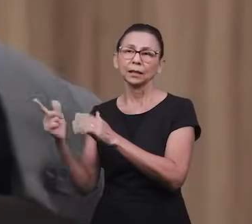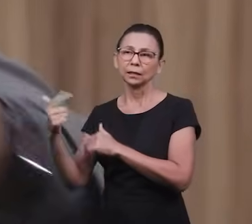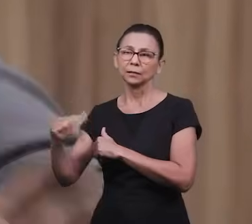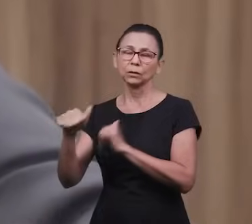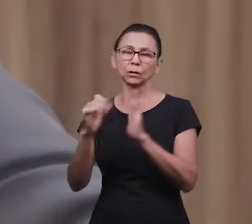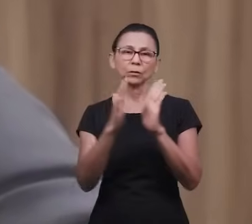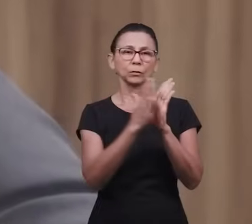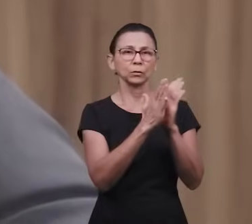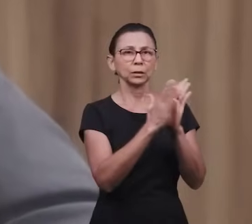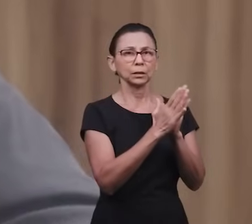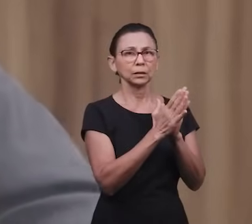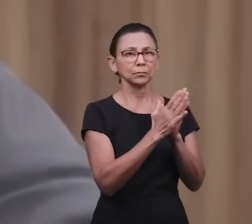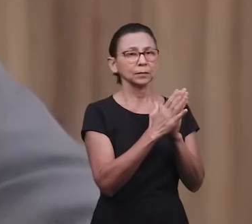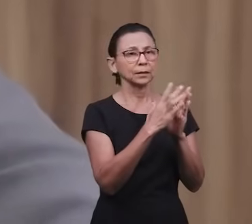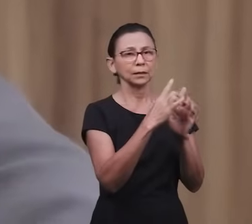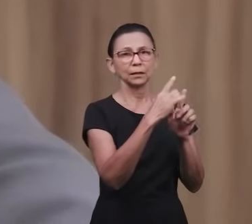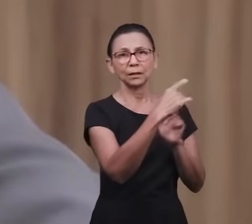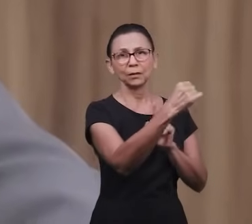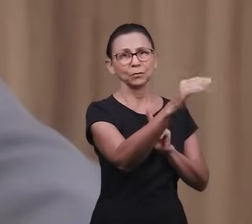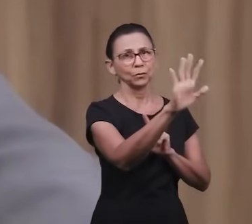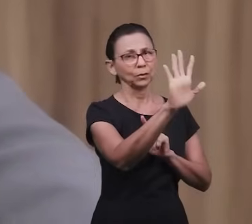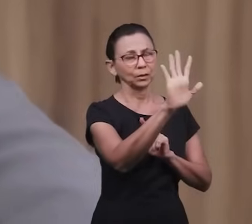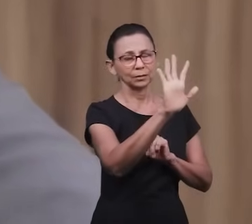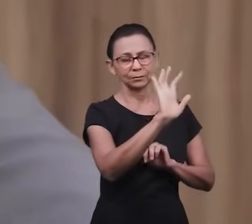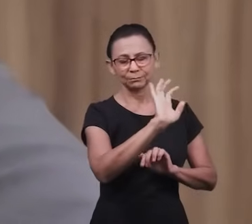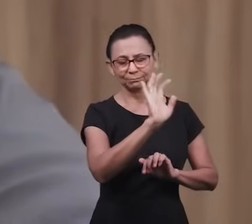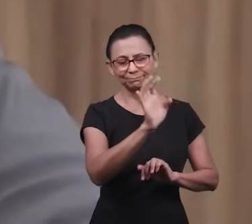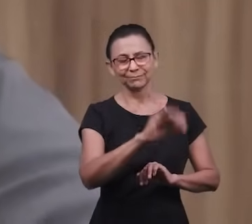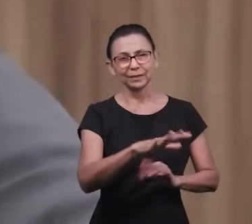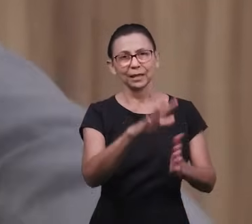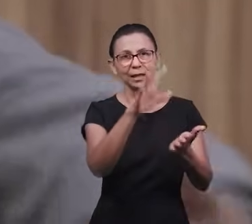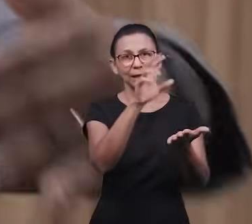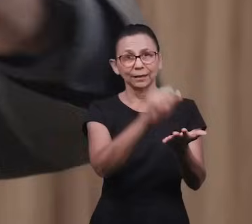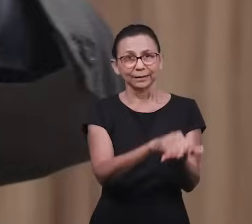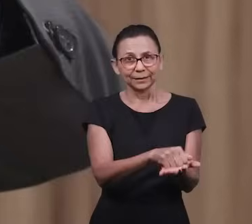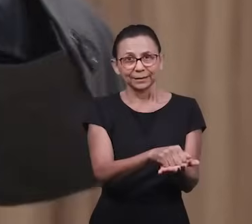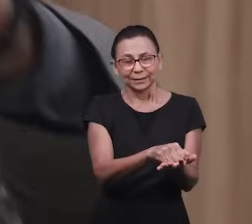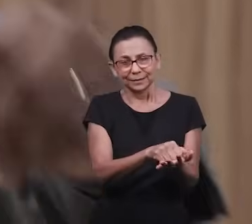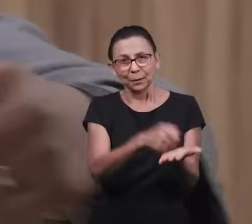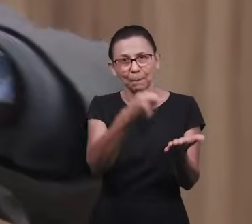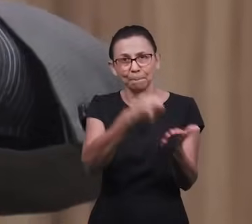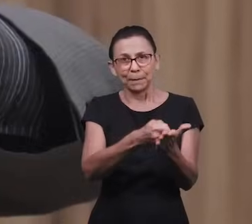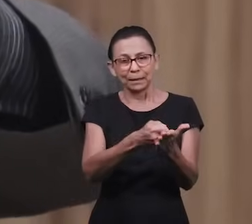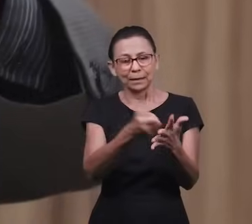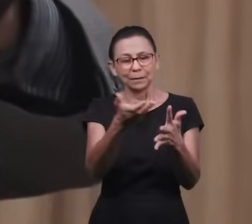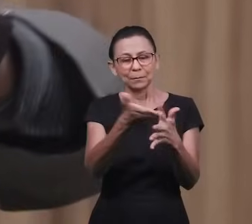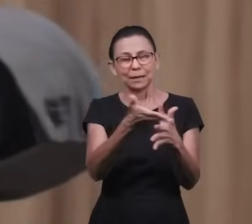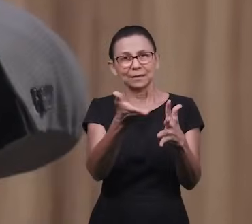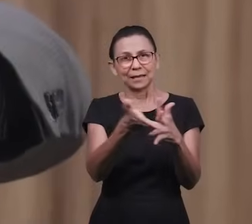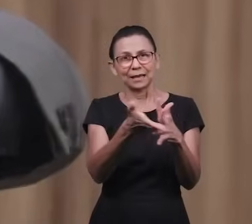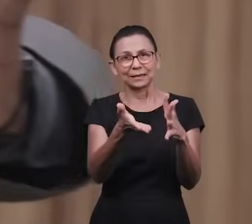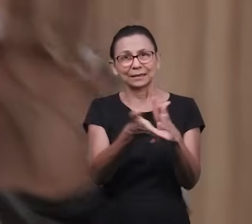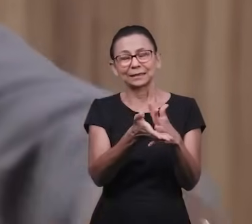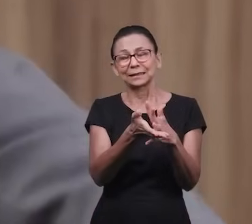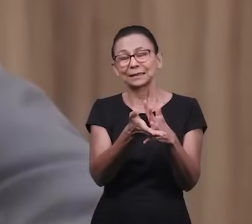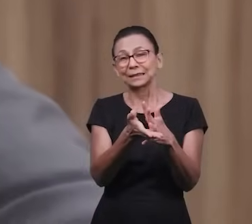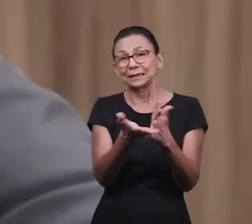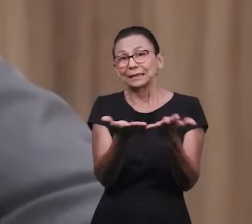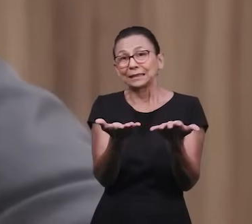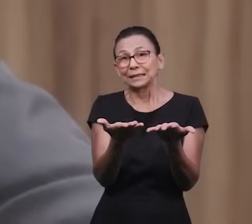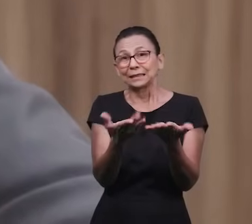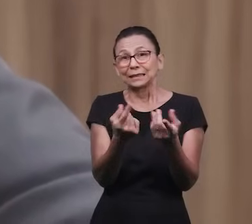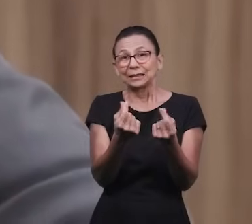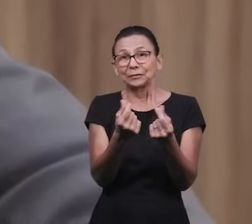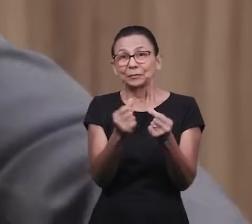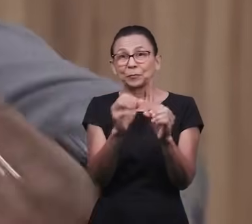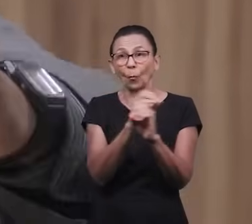então, recebeu a oração e ela foi fazer a bendita inscrição lá.